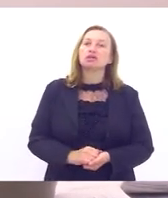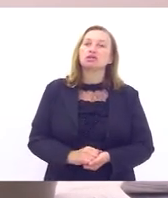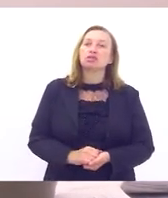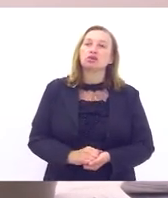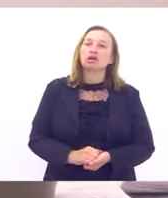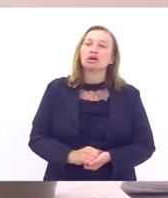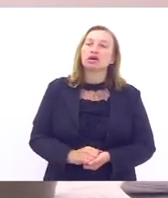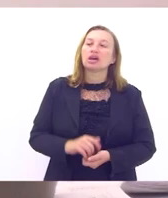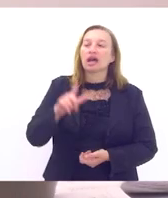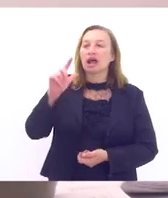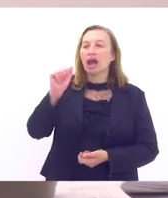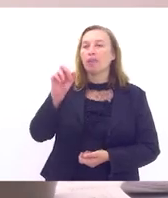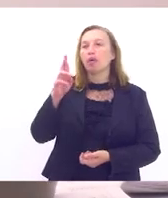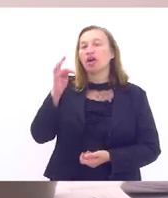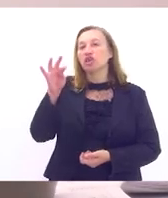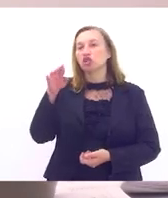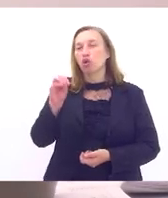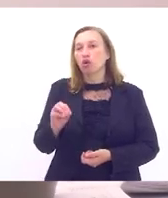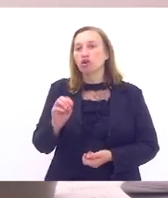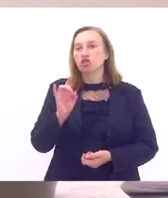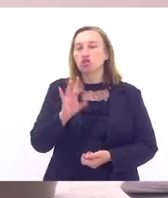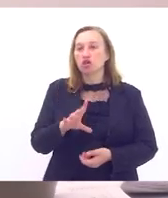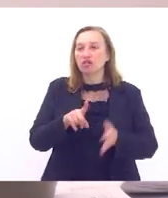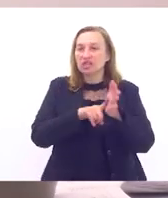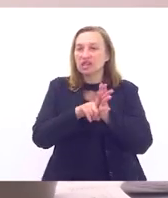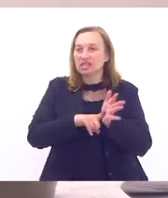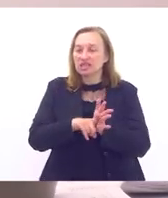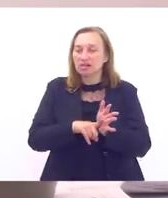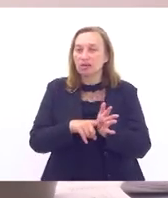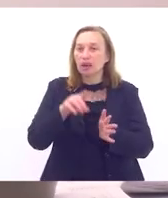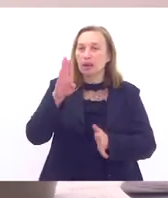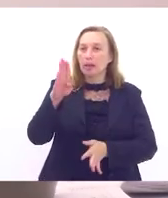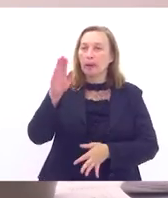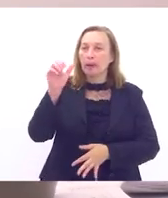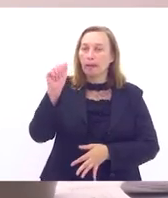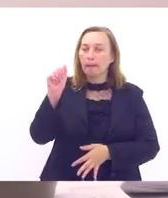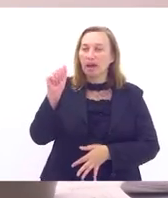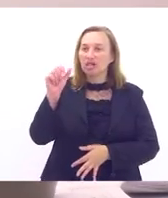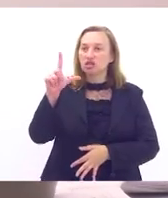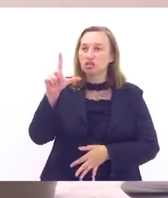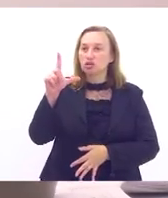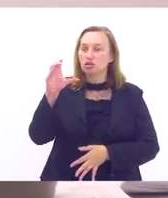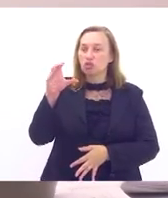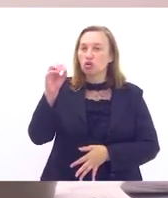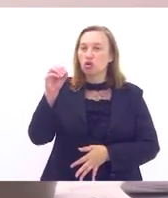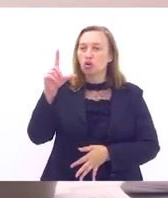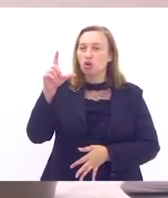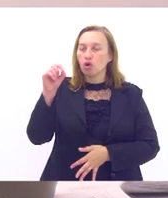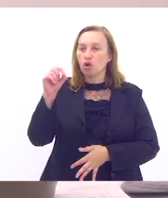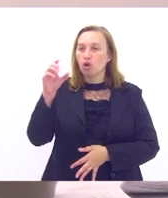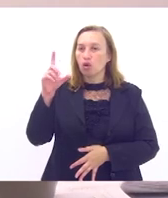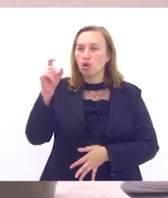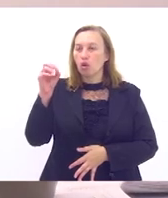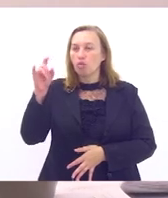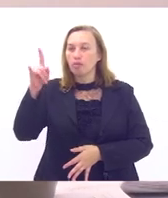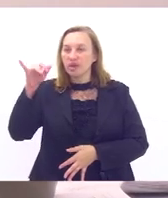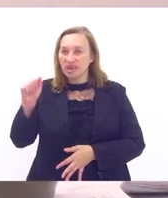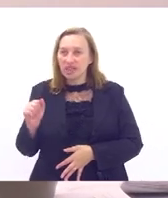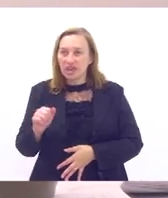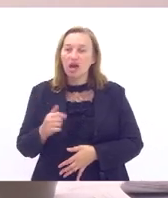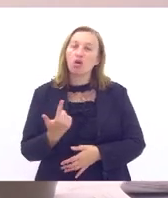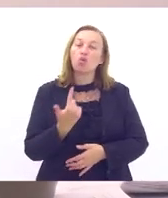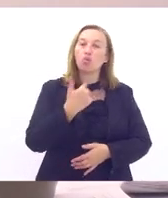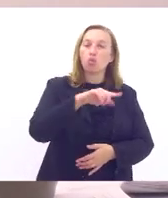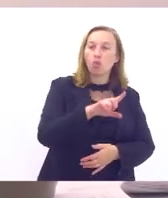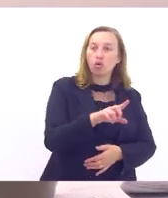O laboratório, naquele momento, só realizava exame de baciloscopia. TRM e cultura estavam aguardando a